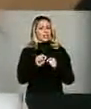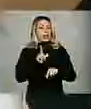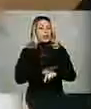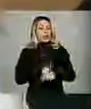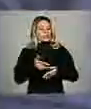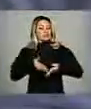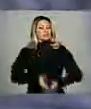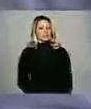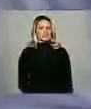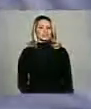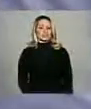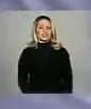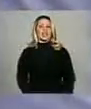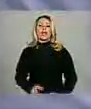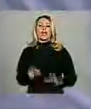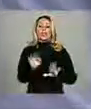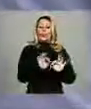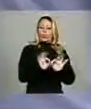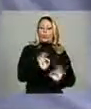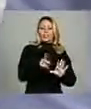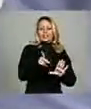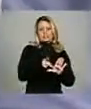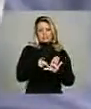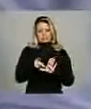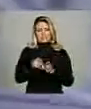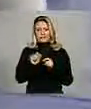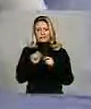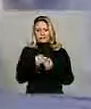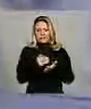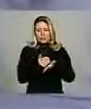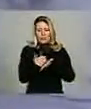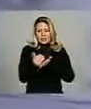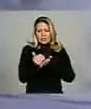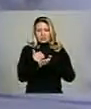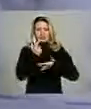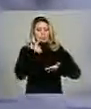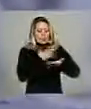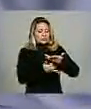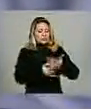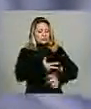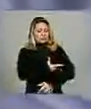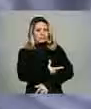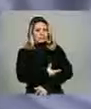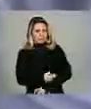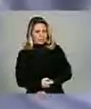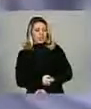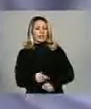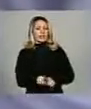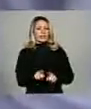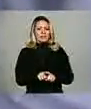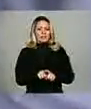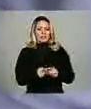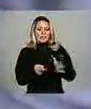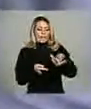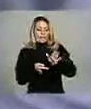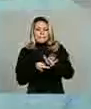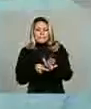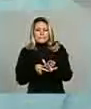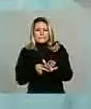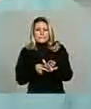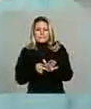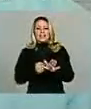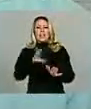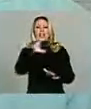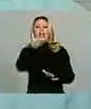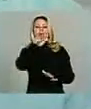ao mundo. O teste do pezinho é feito a partir do sangue coletado, de preferência do calcanhar do bebê. Por que